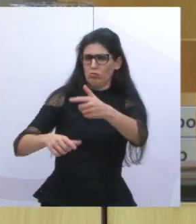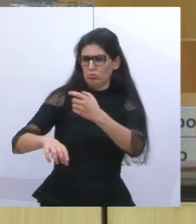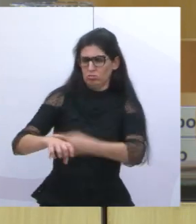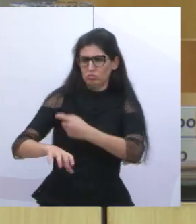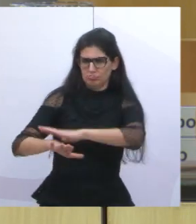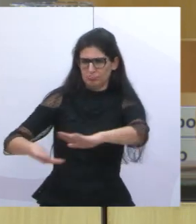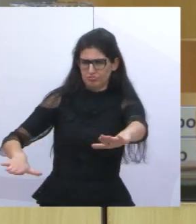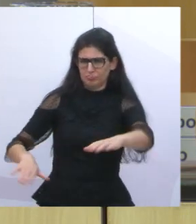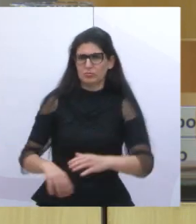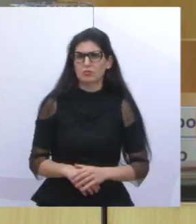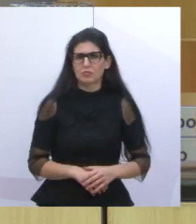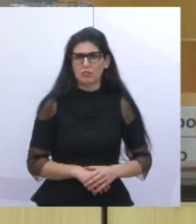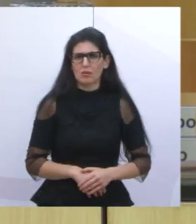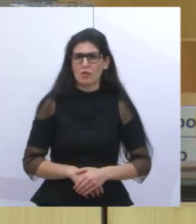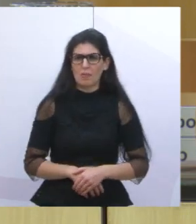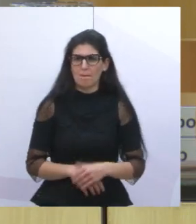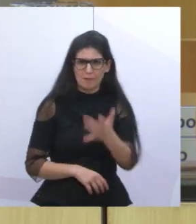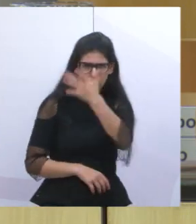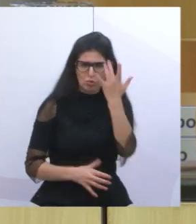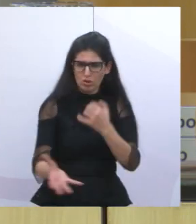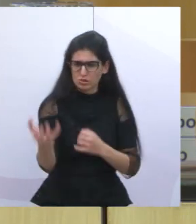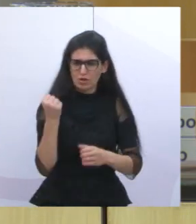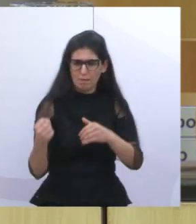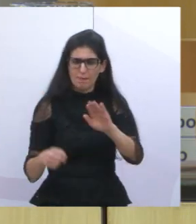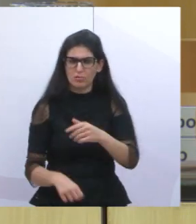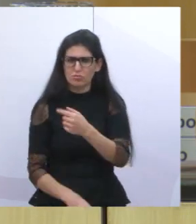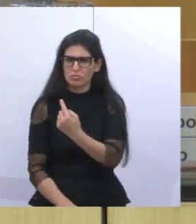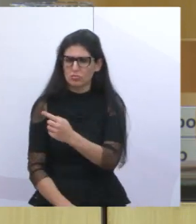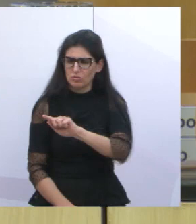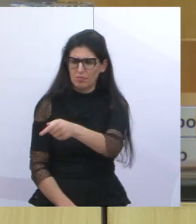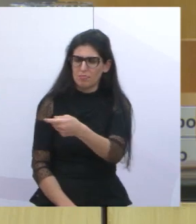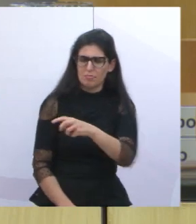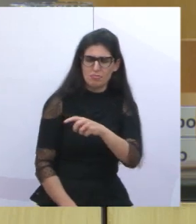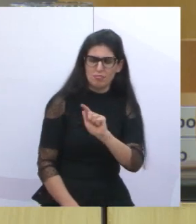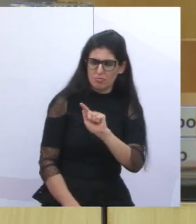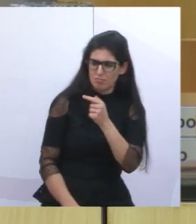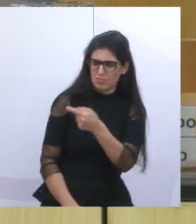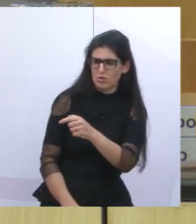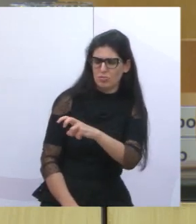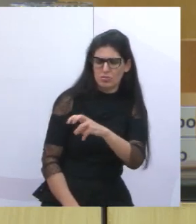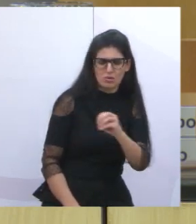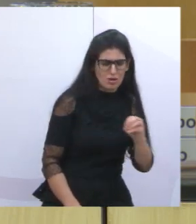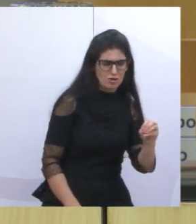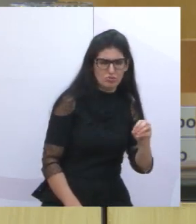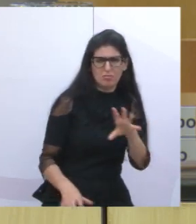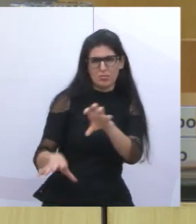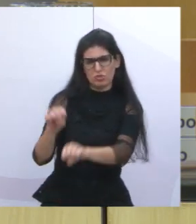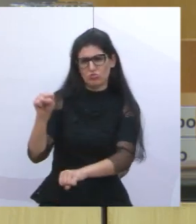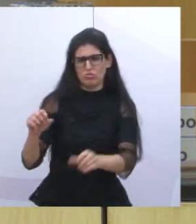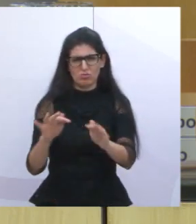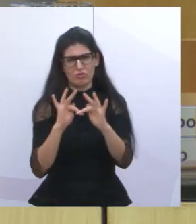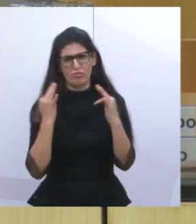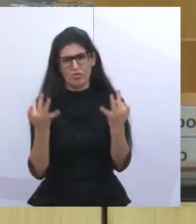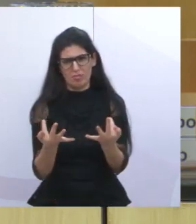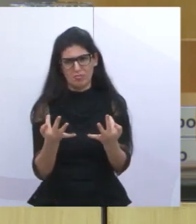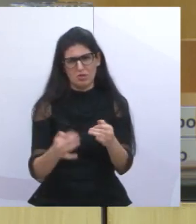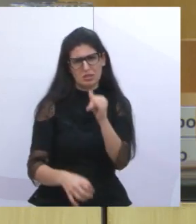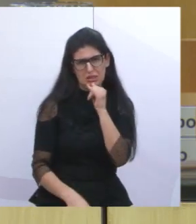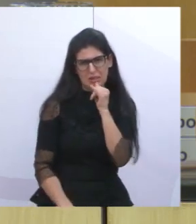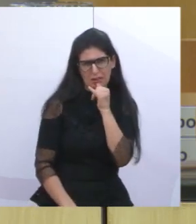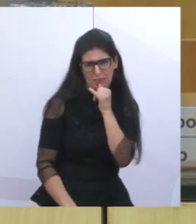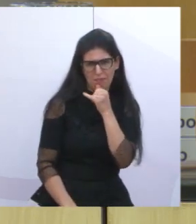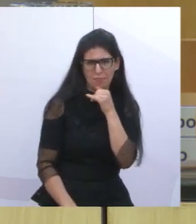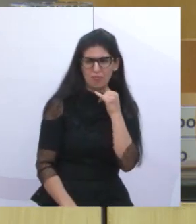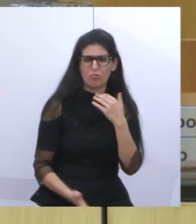eles ganham muito mais de 1.500, aí vai complicar a família toda. Entendeu? Mesmo que passe 5 VRM para